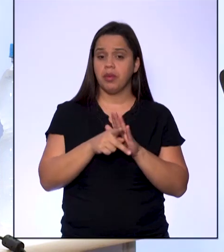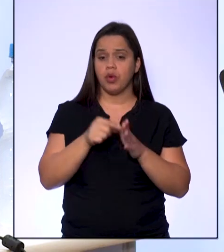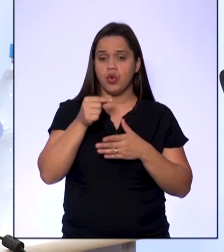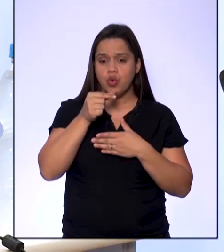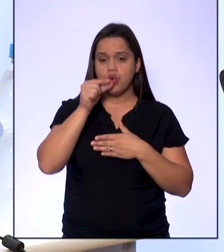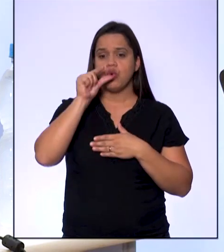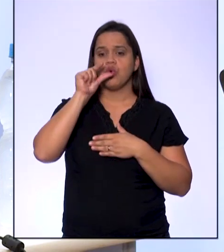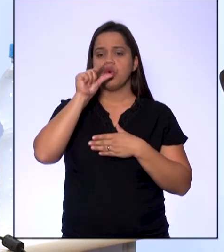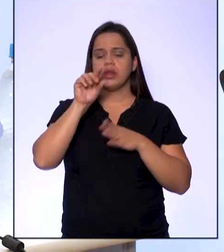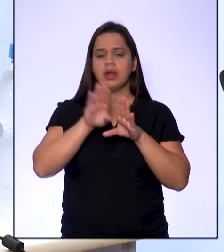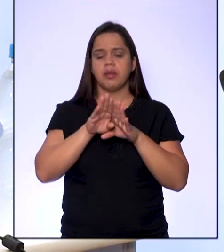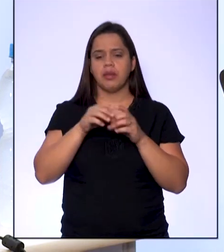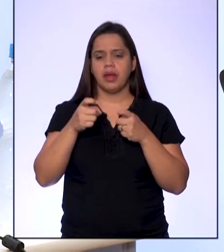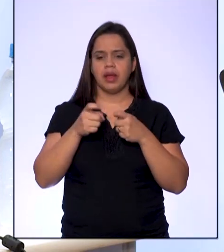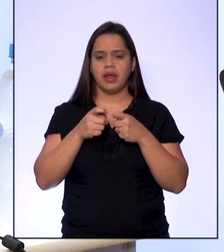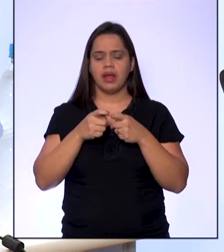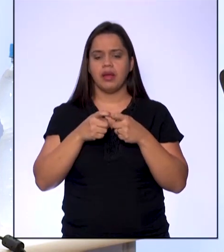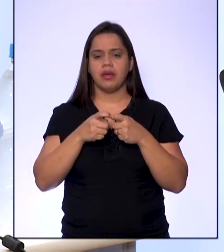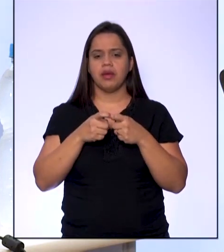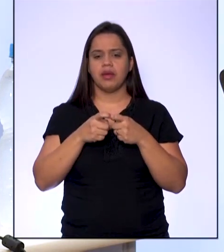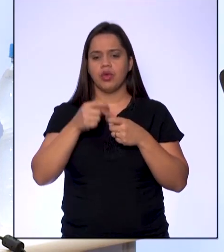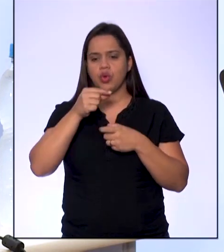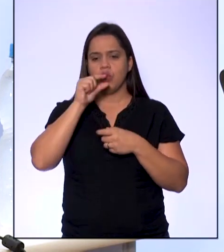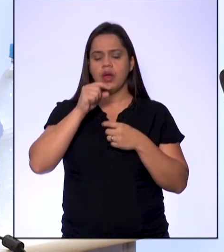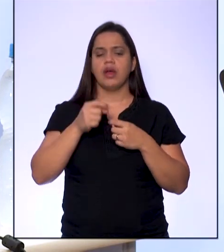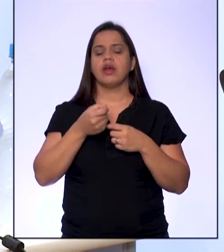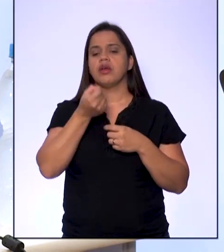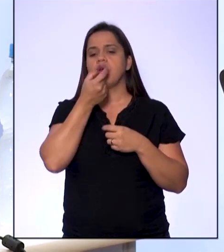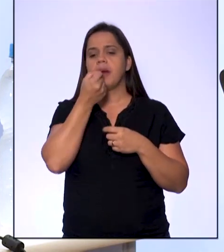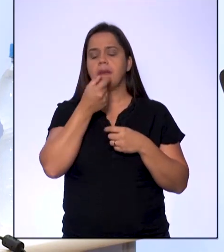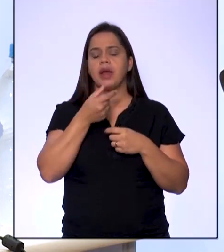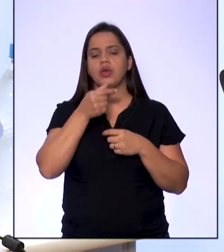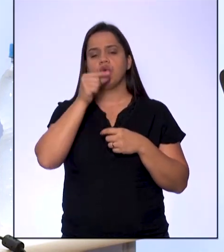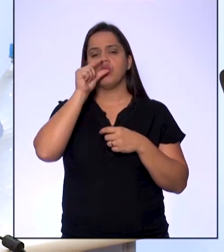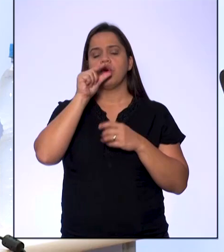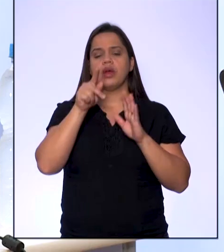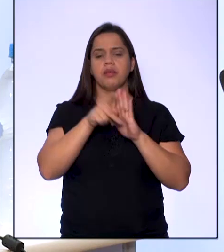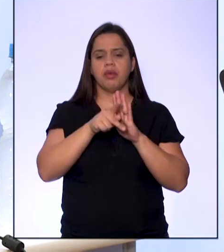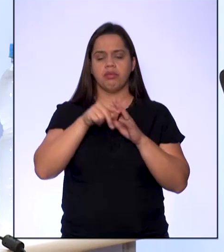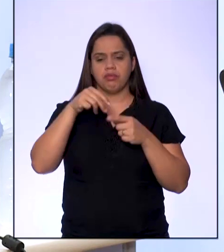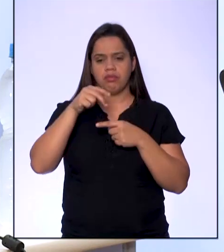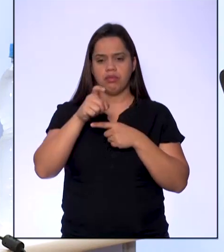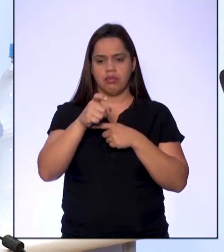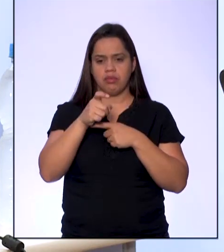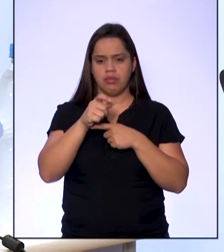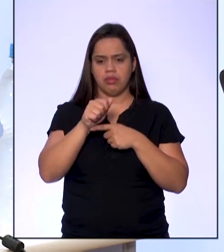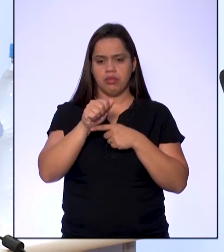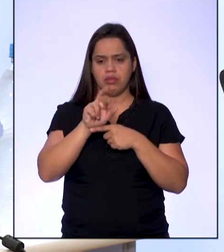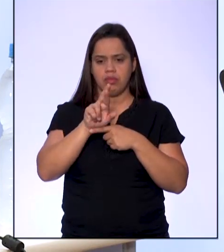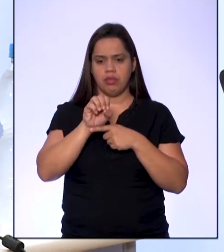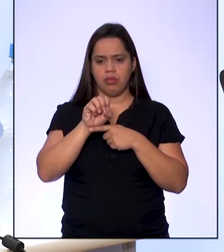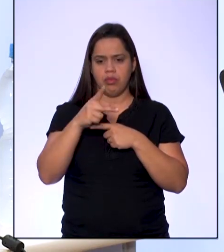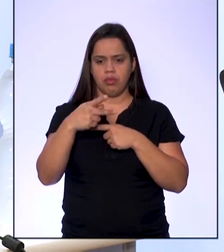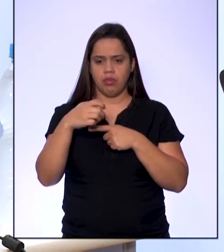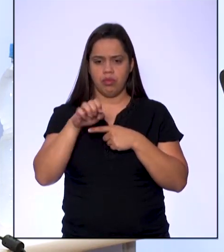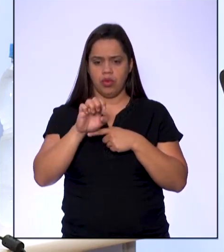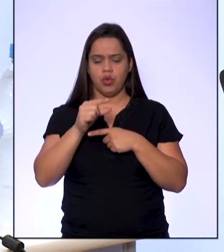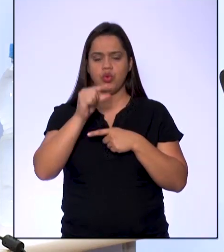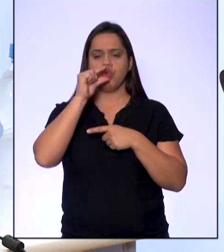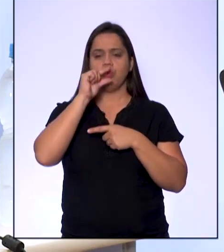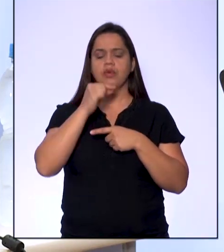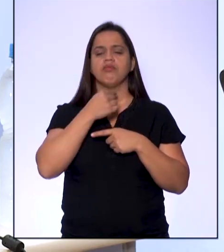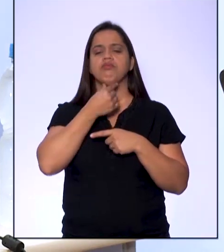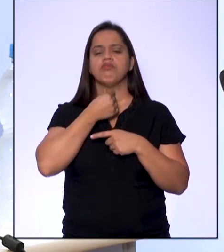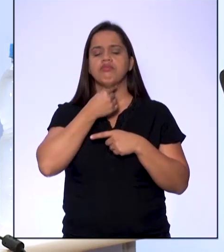você está com gripe, quando você está com muita tosse. Exatamente. E também você pode colocar, né? Colocar o mel,